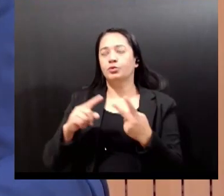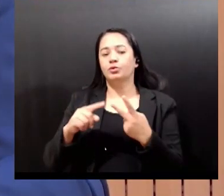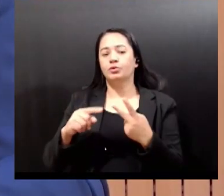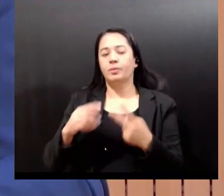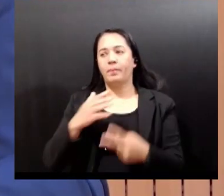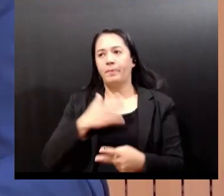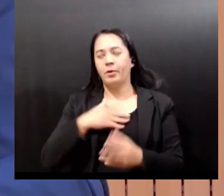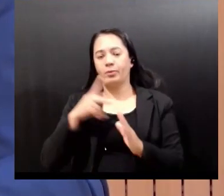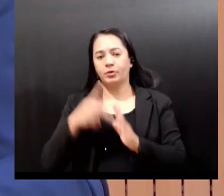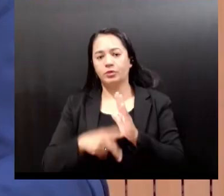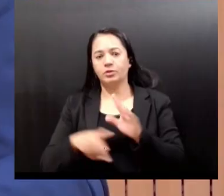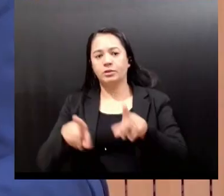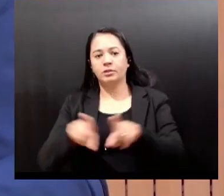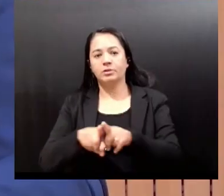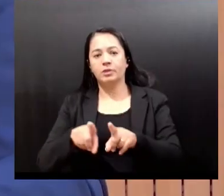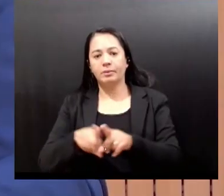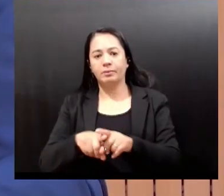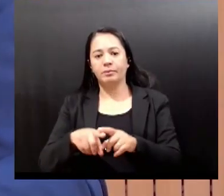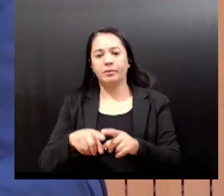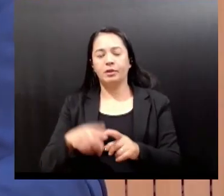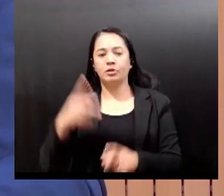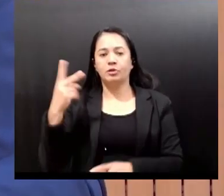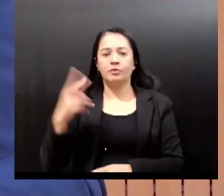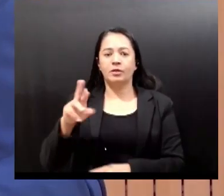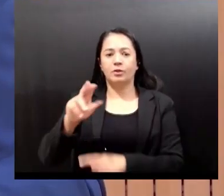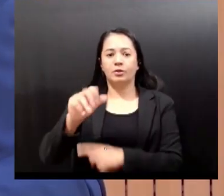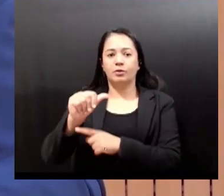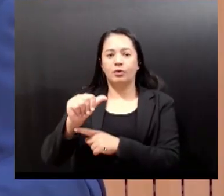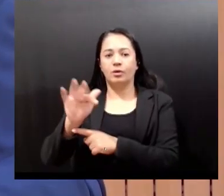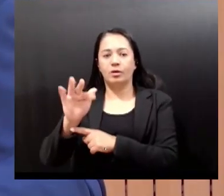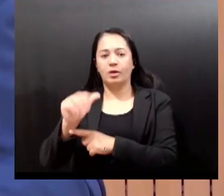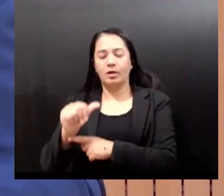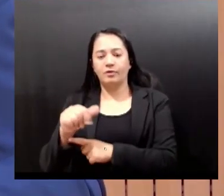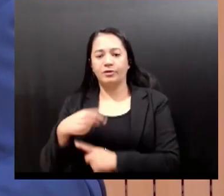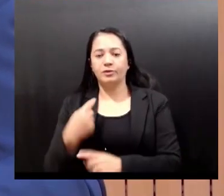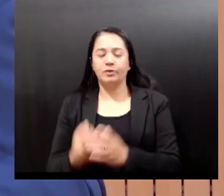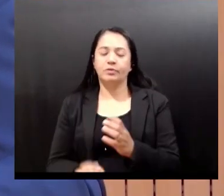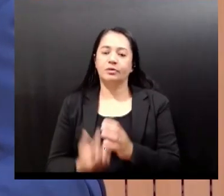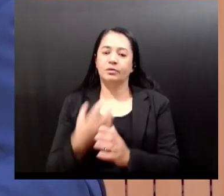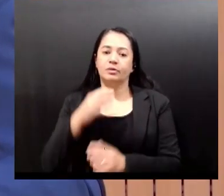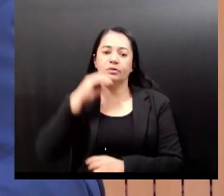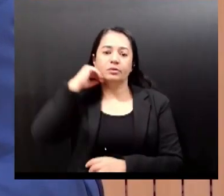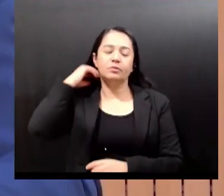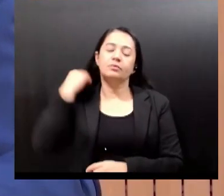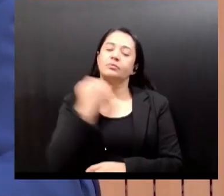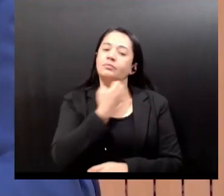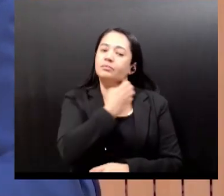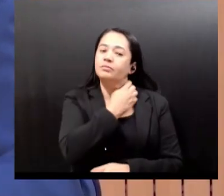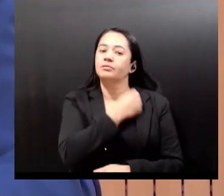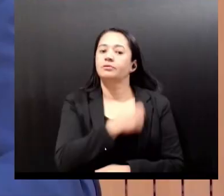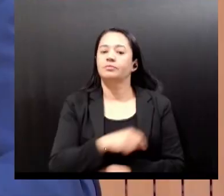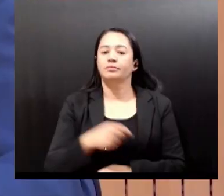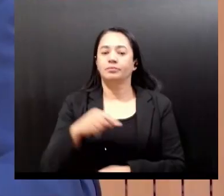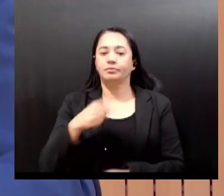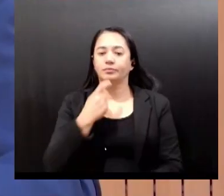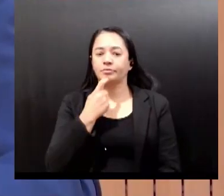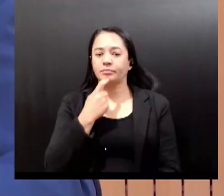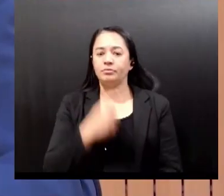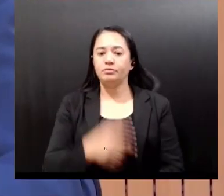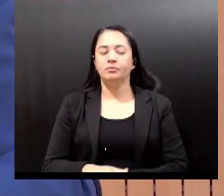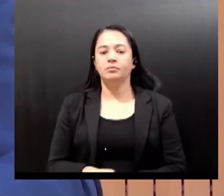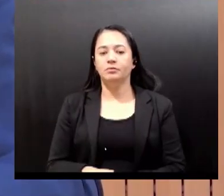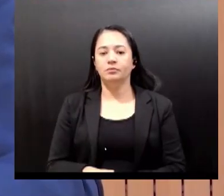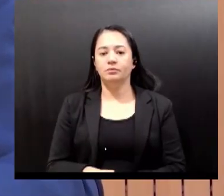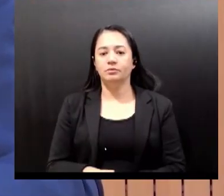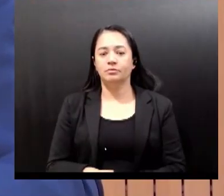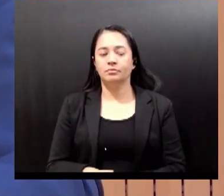Rafa Zimbaldi, assinamos junto, criamos o dia do hip-hop na cidade de Campinas. E esse projeto, o que a gente